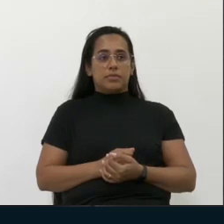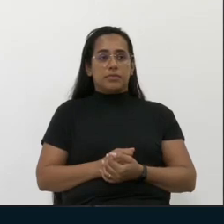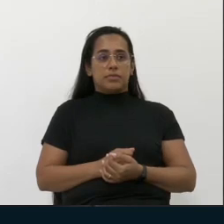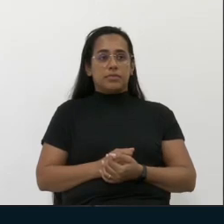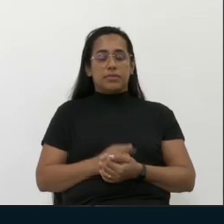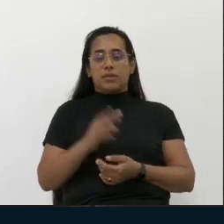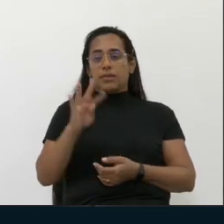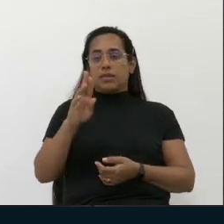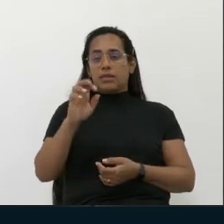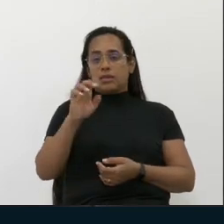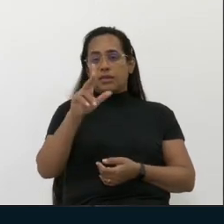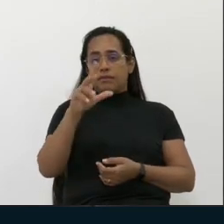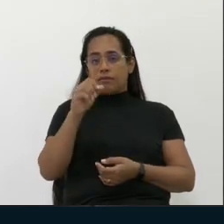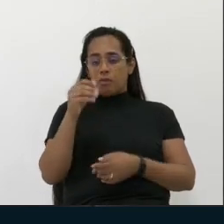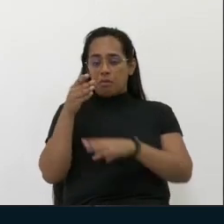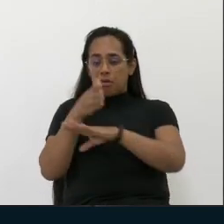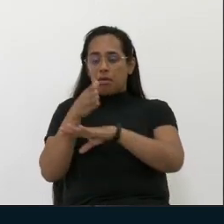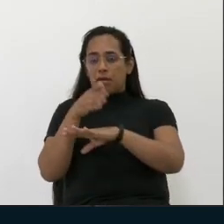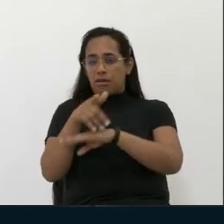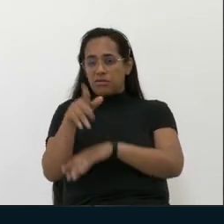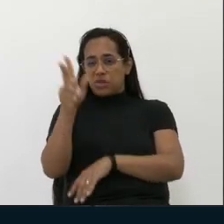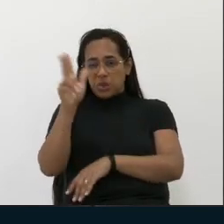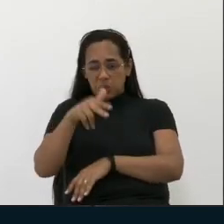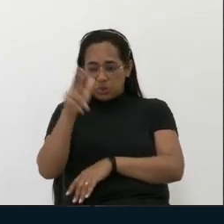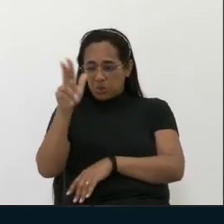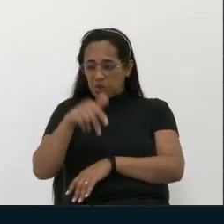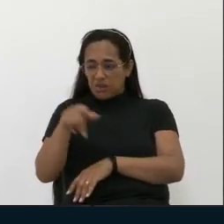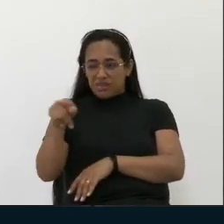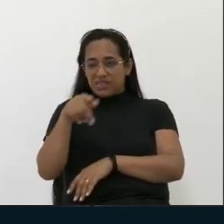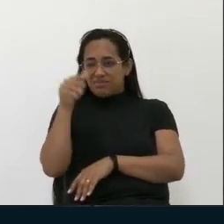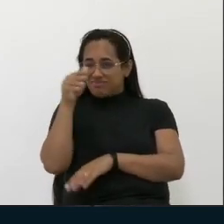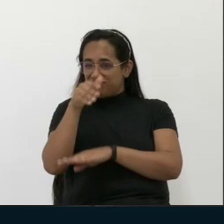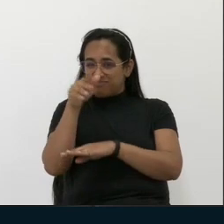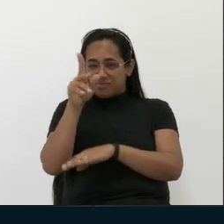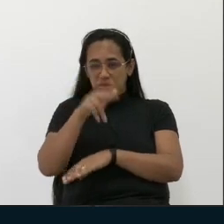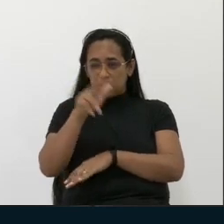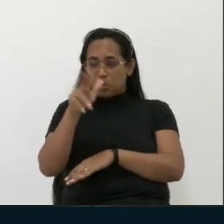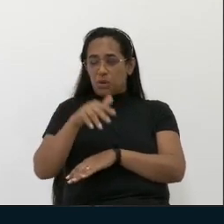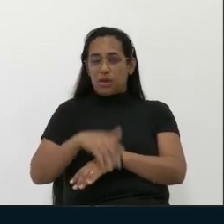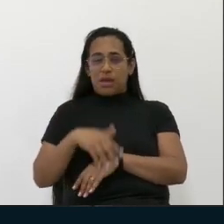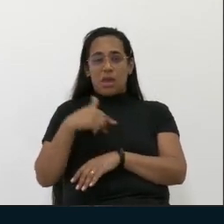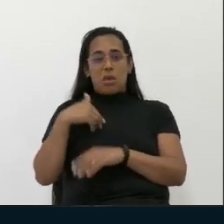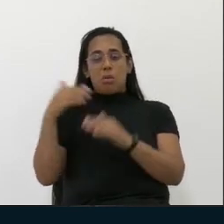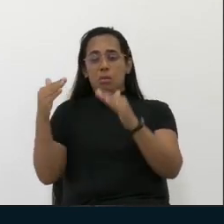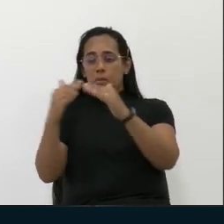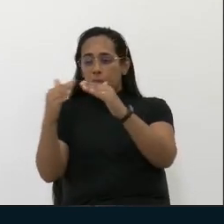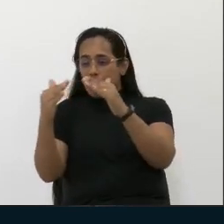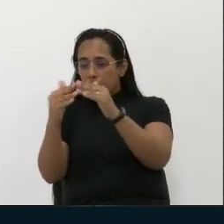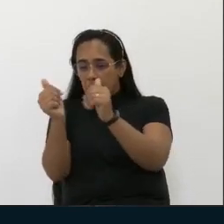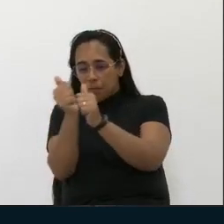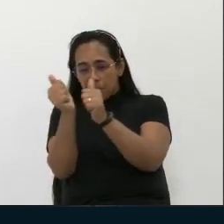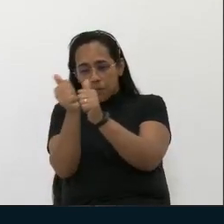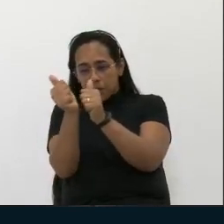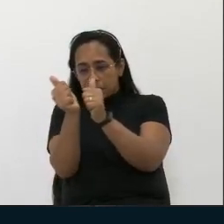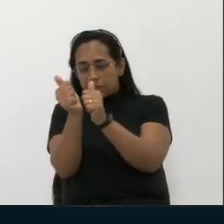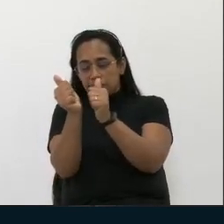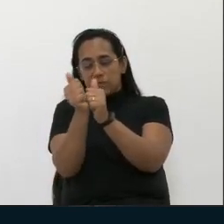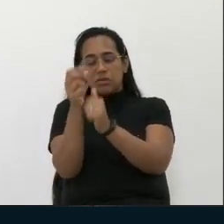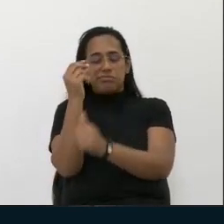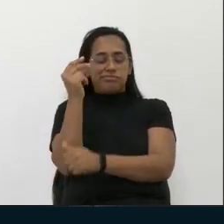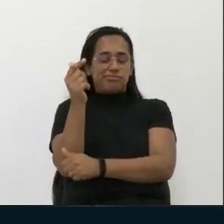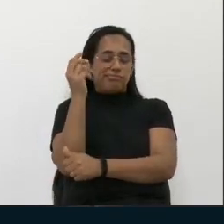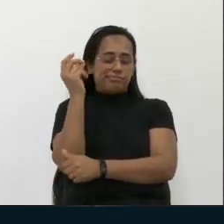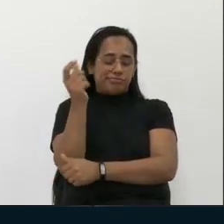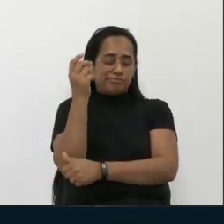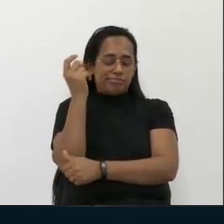rapaz. Nunca foi lá. Eu moro ao lado do Termo Bom Sucesso. Eu moro ao lado. Há muitos anos.